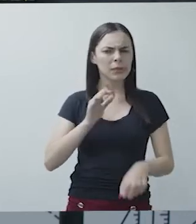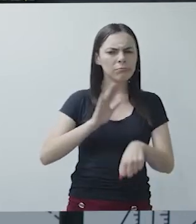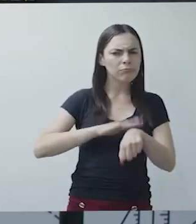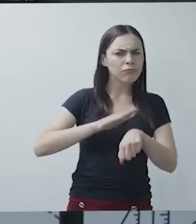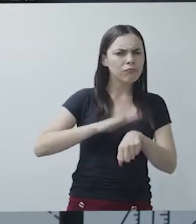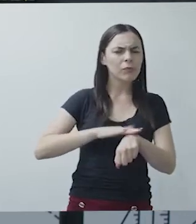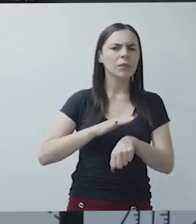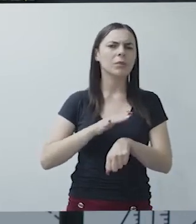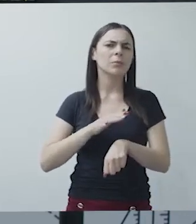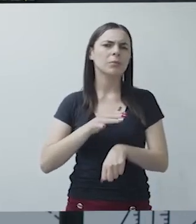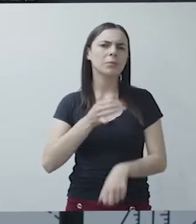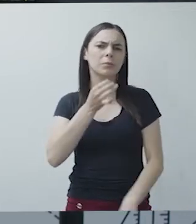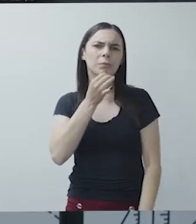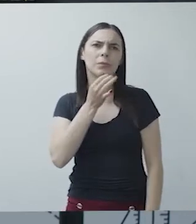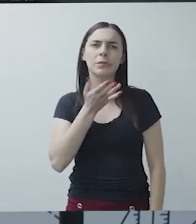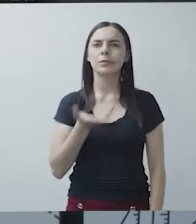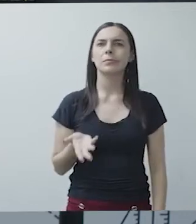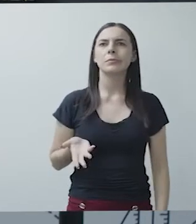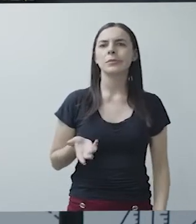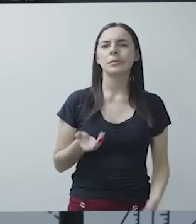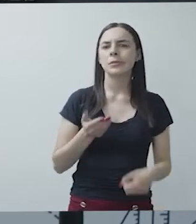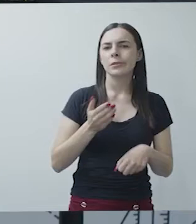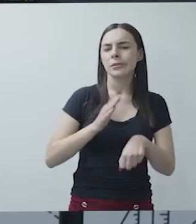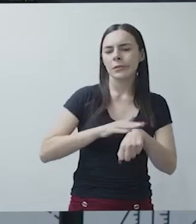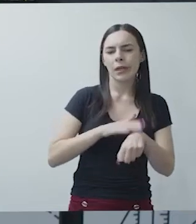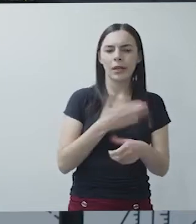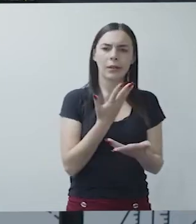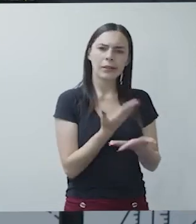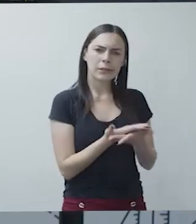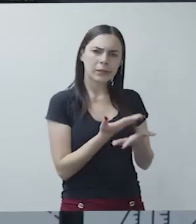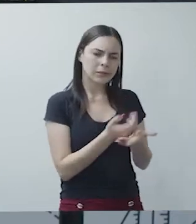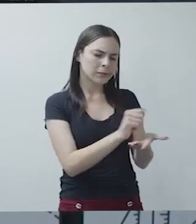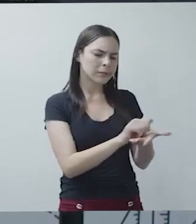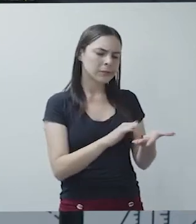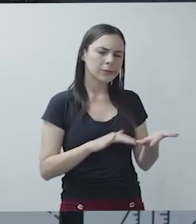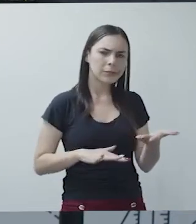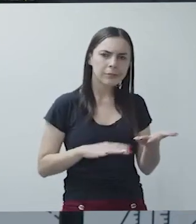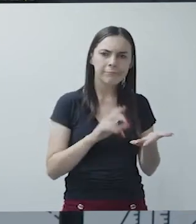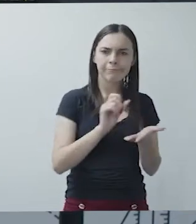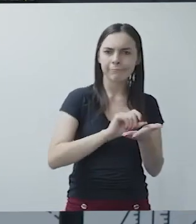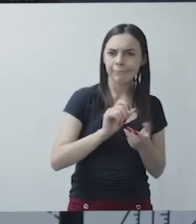momento? Tem o momento de fazer a lição? Tem o momento